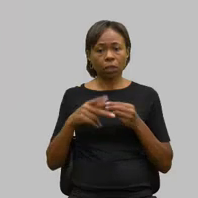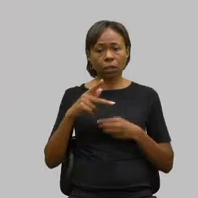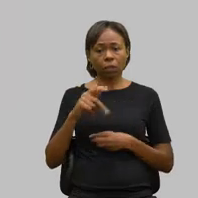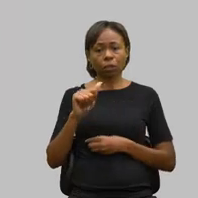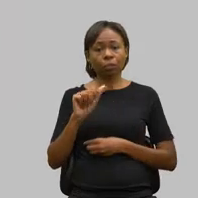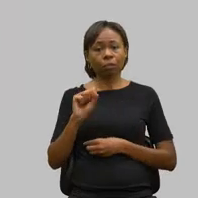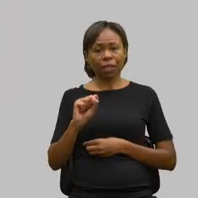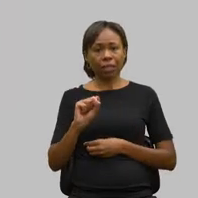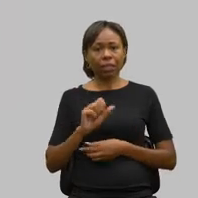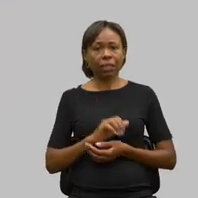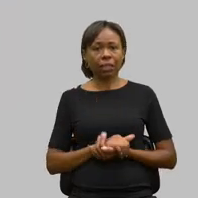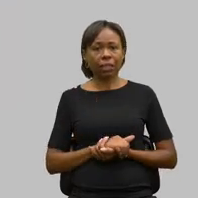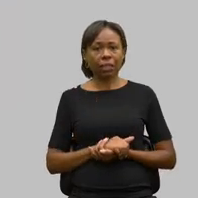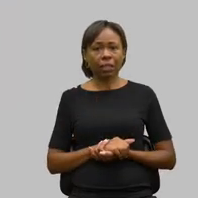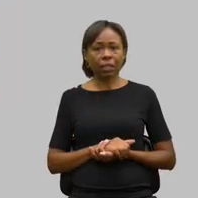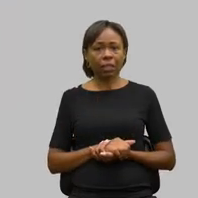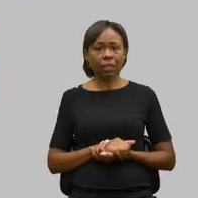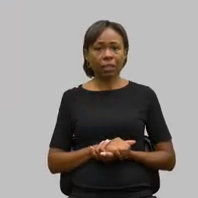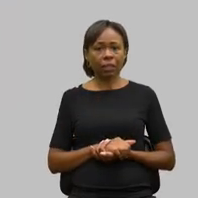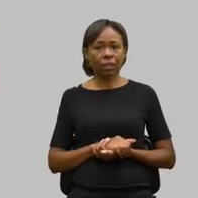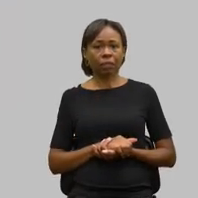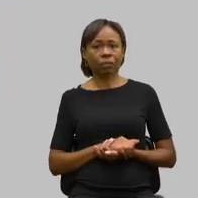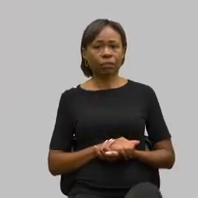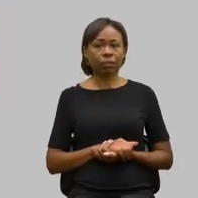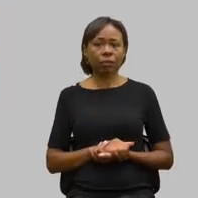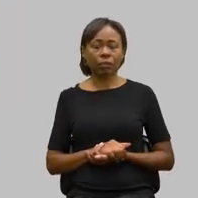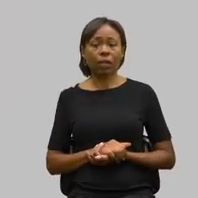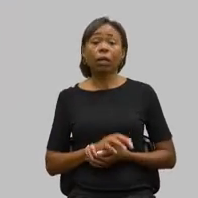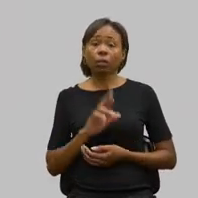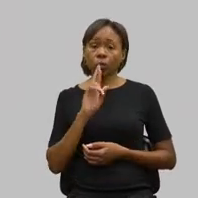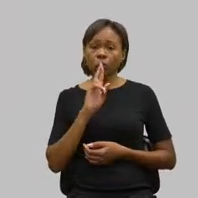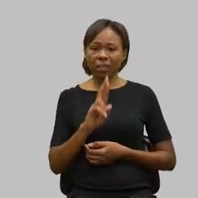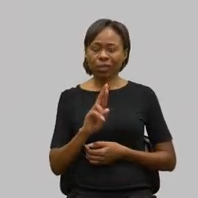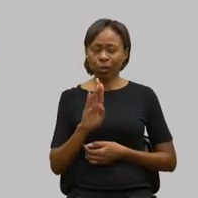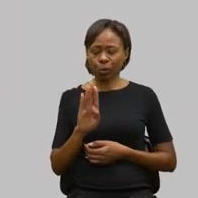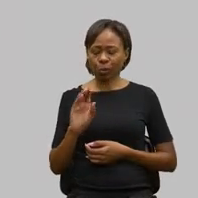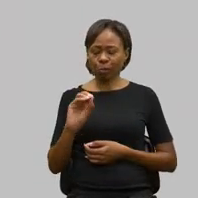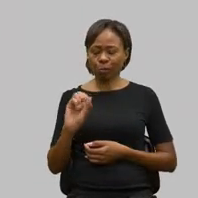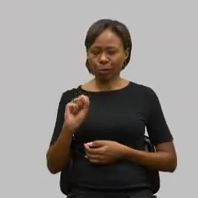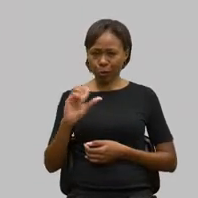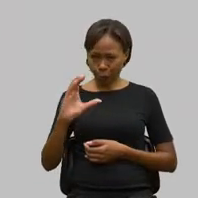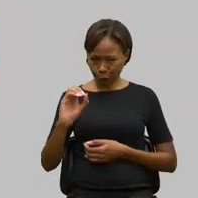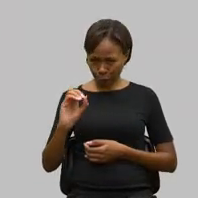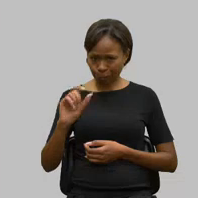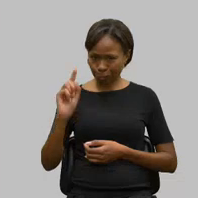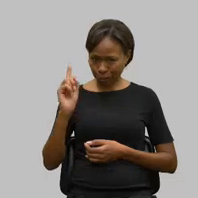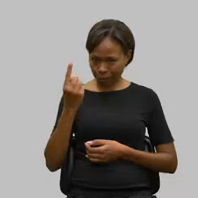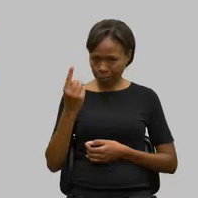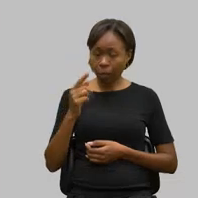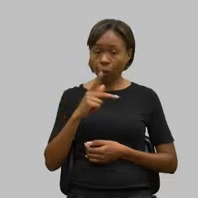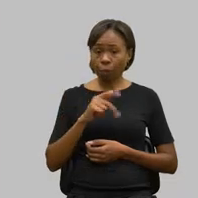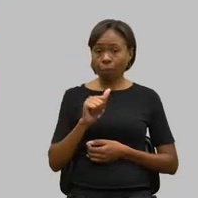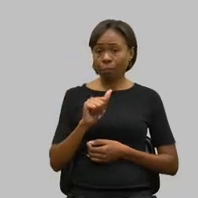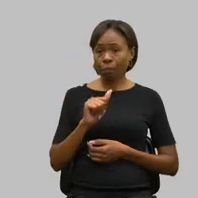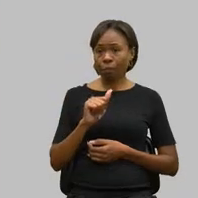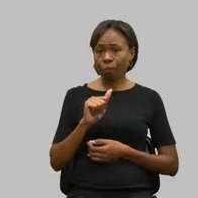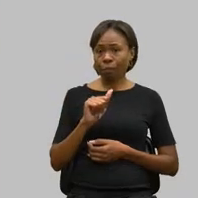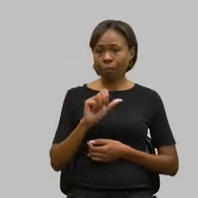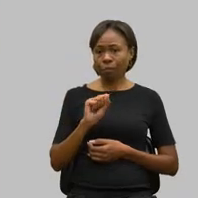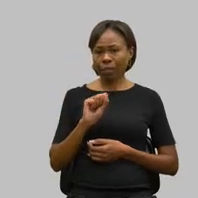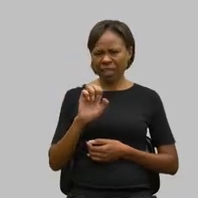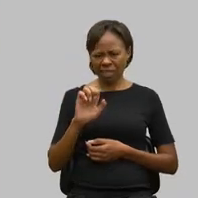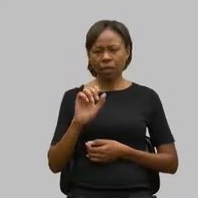o deputado Bosco em Araxá. Respondendo ao Bosco, Bosco, primeiro, o passe é uma política que nós